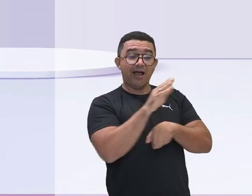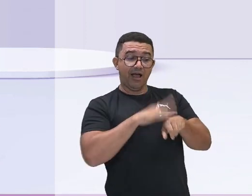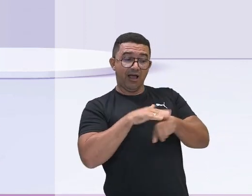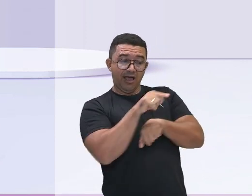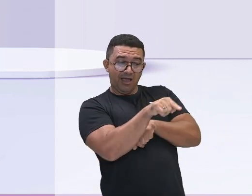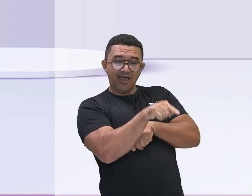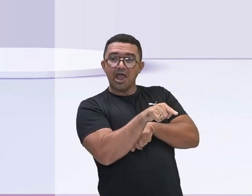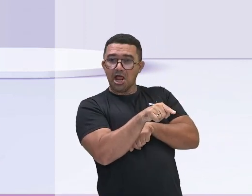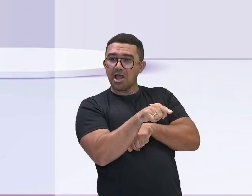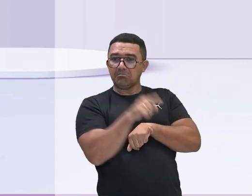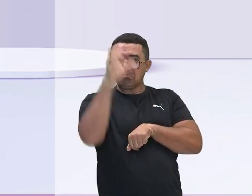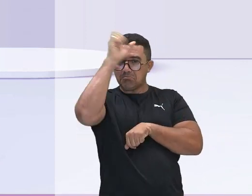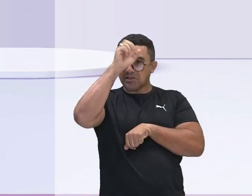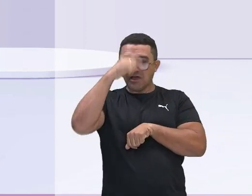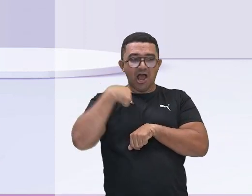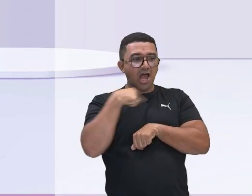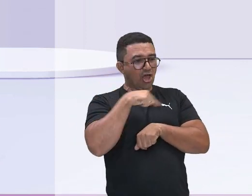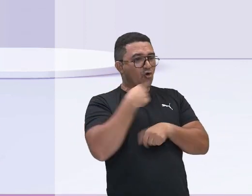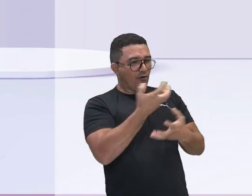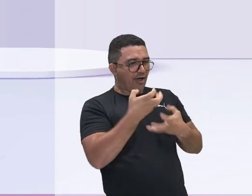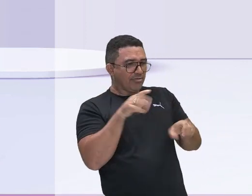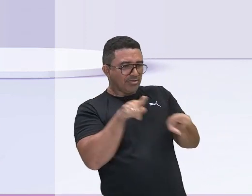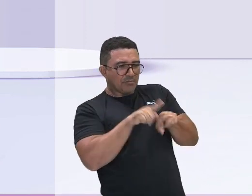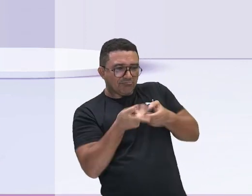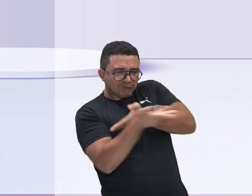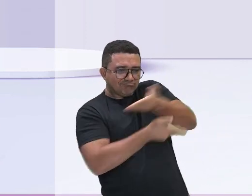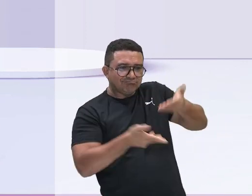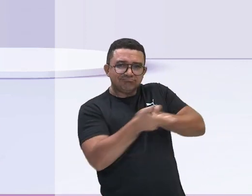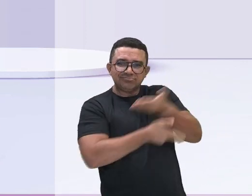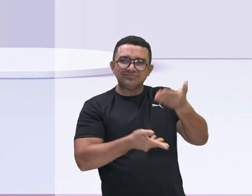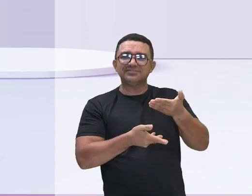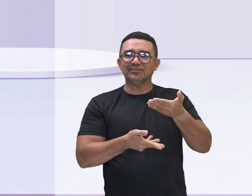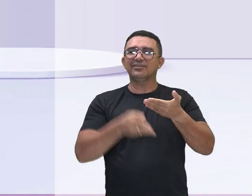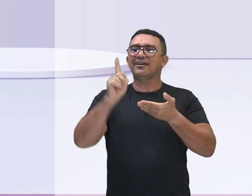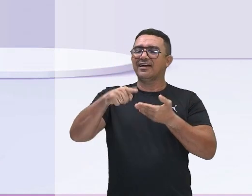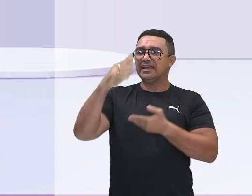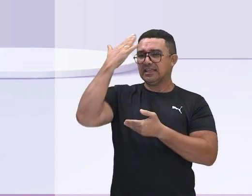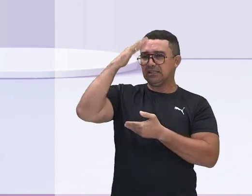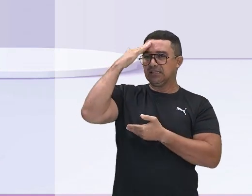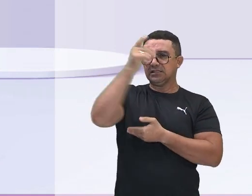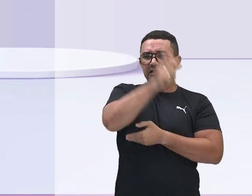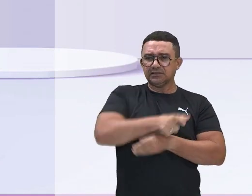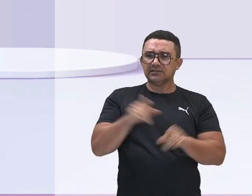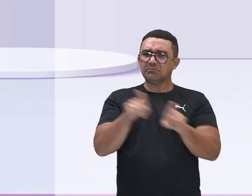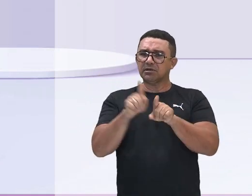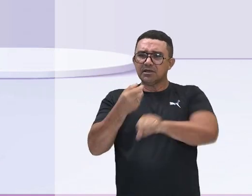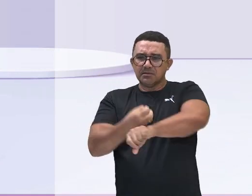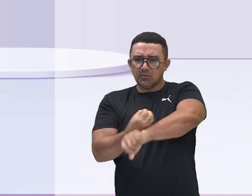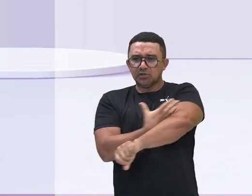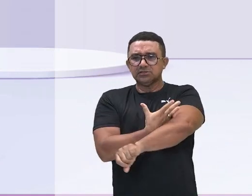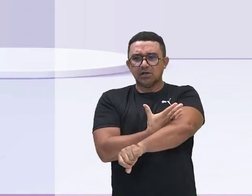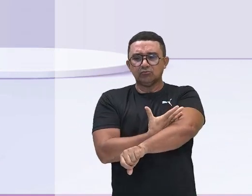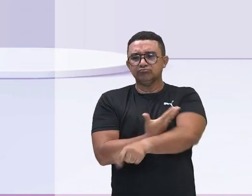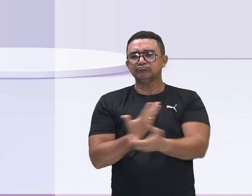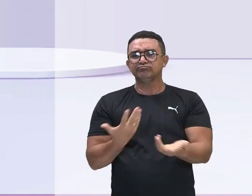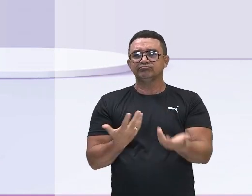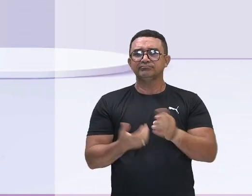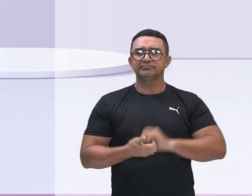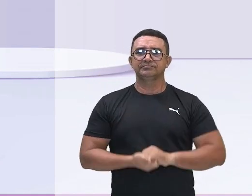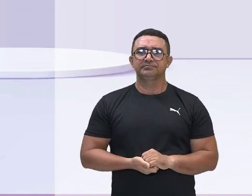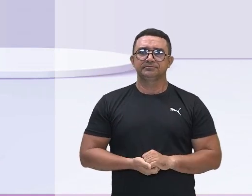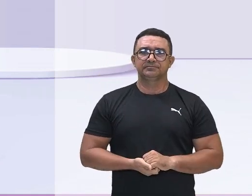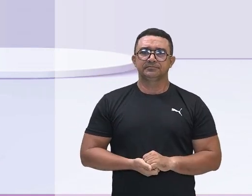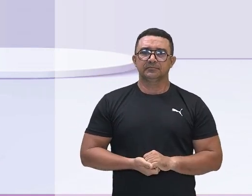está aprendendo e etc. Também é a faculdade de compreender emocionalmente um objeto, um quadro,